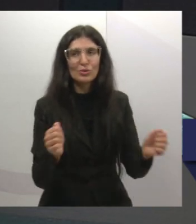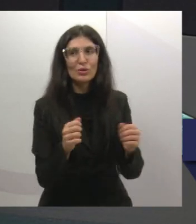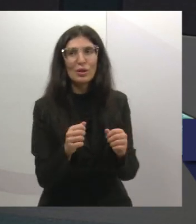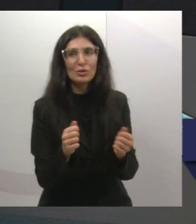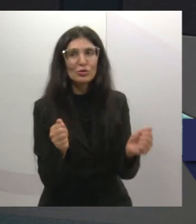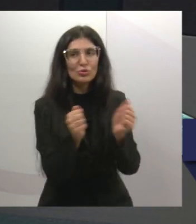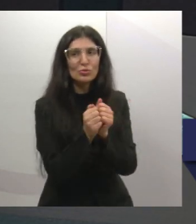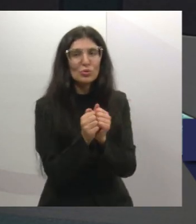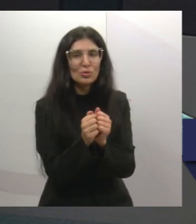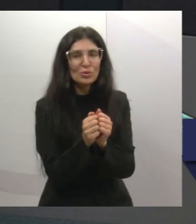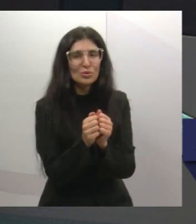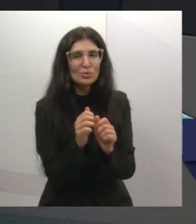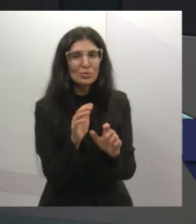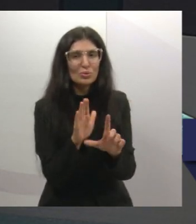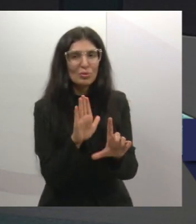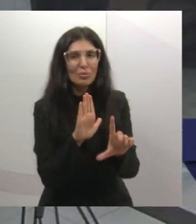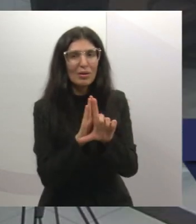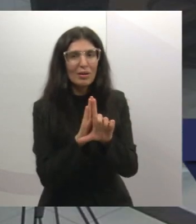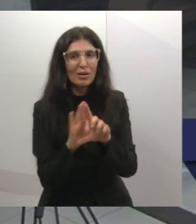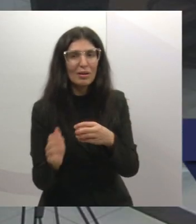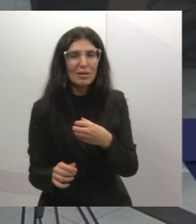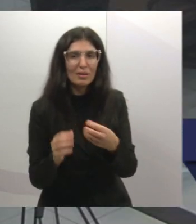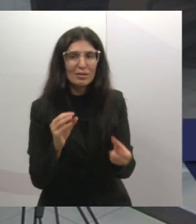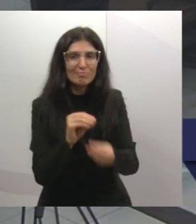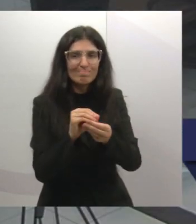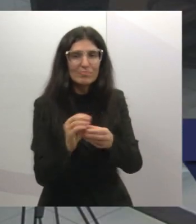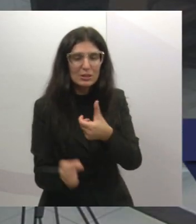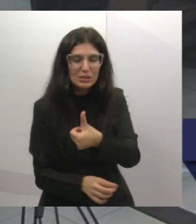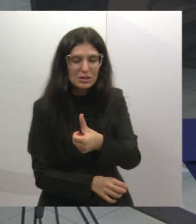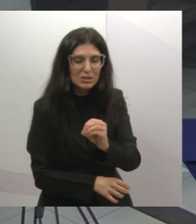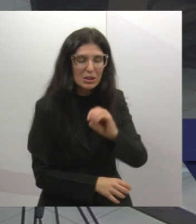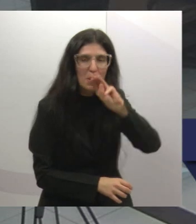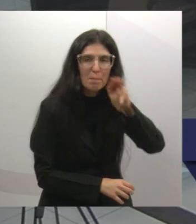60 bilhões. Obrigada. Ok.